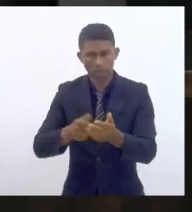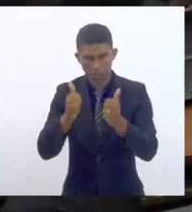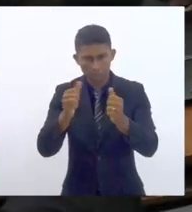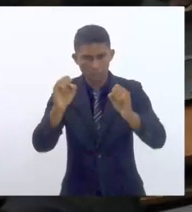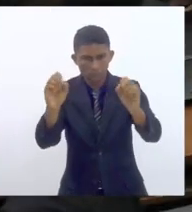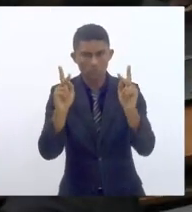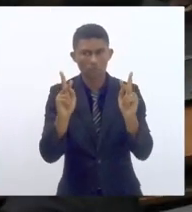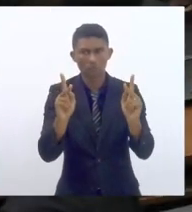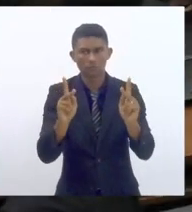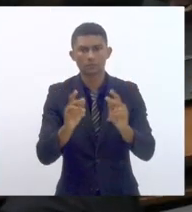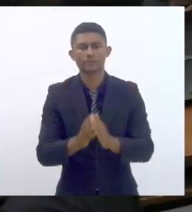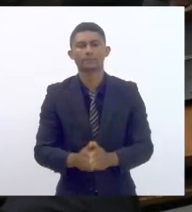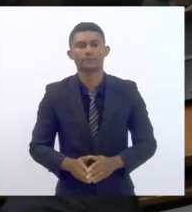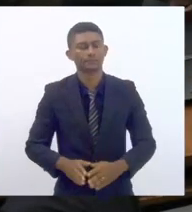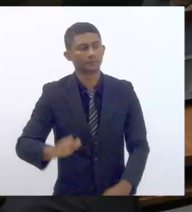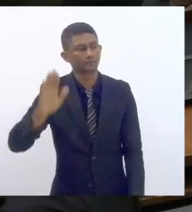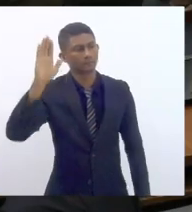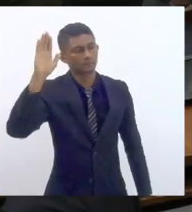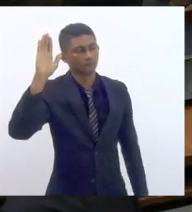Presidente, pela ordem.